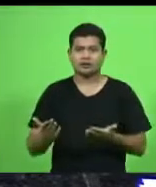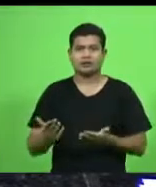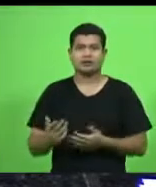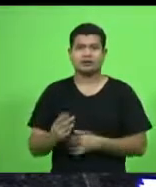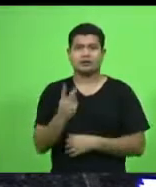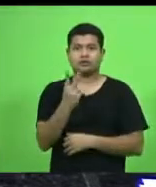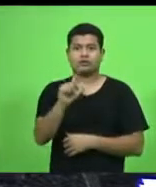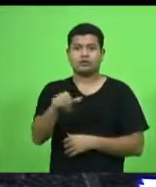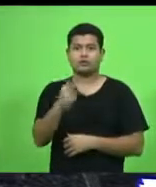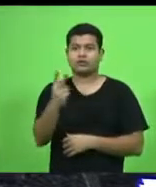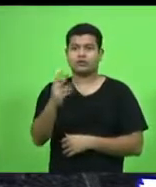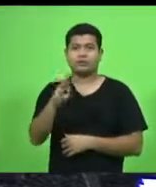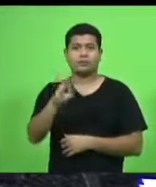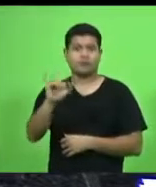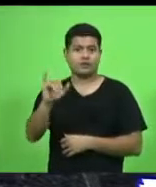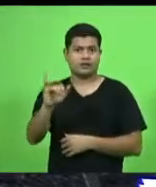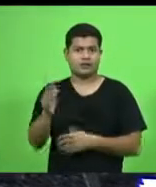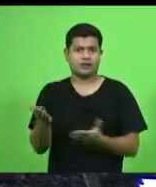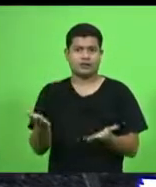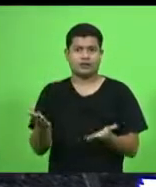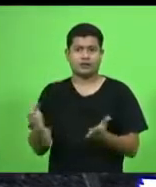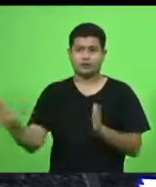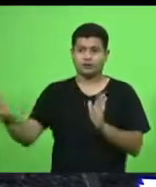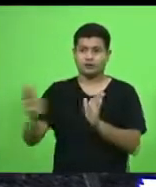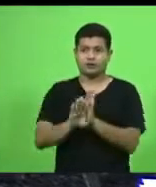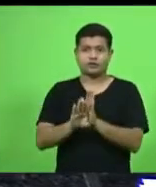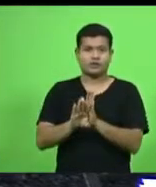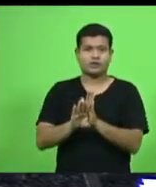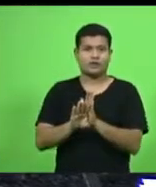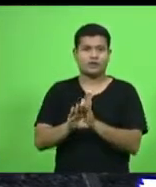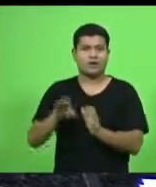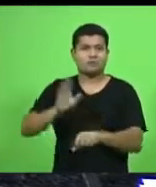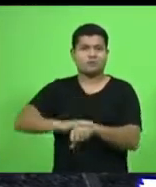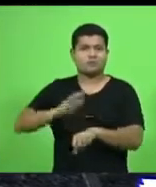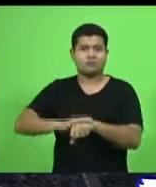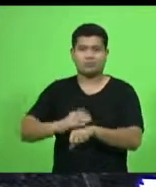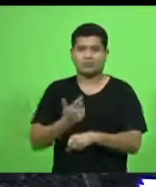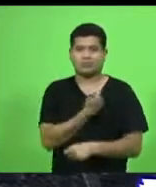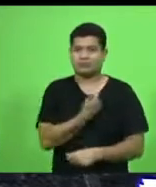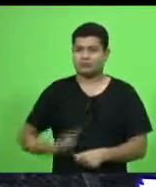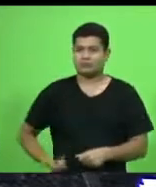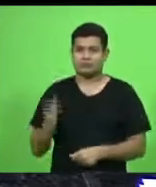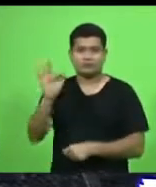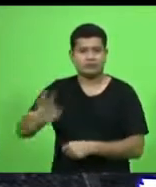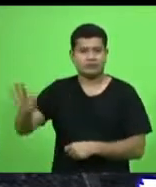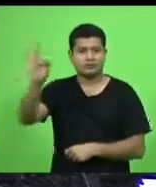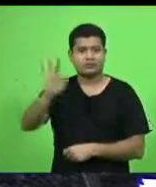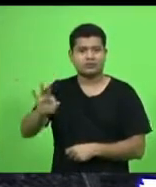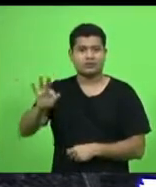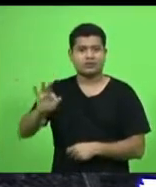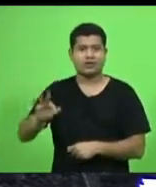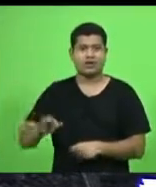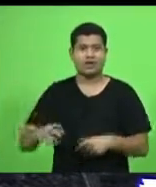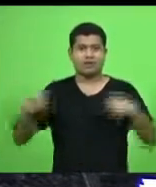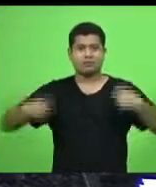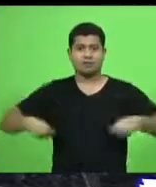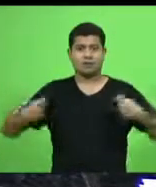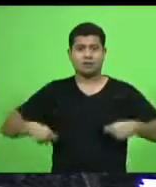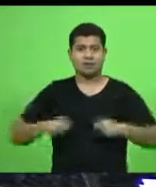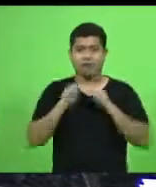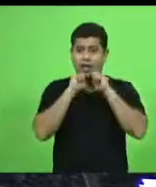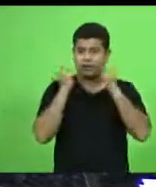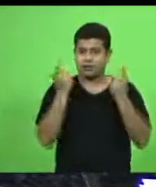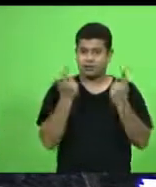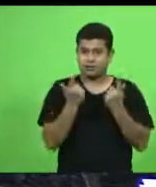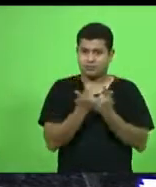bi que chegou do governo federal, que necessita a Assembleia colocar mais